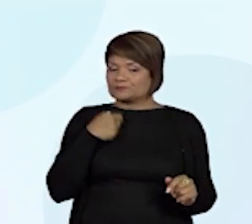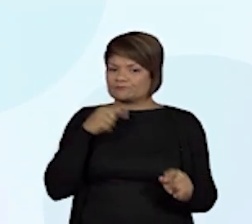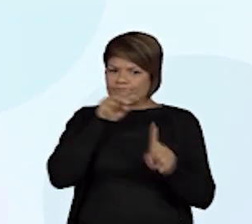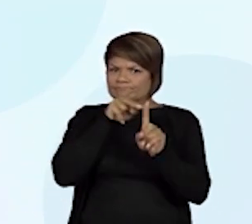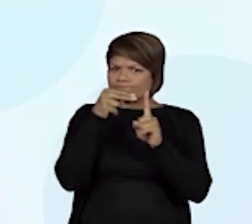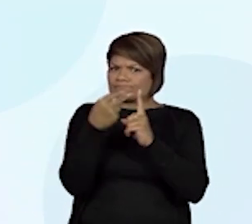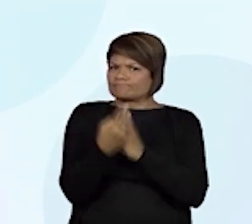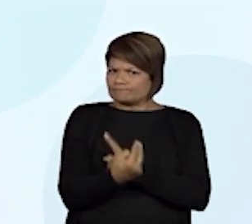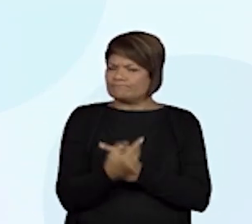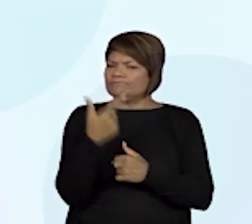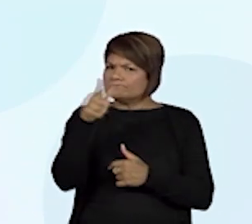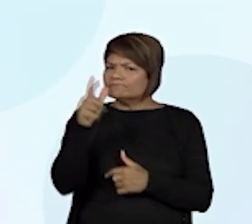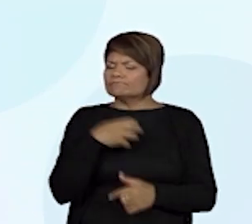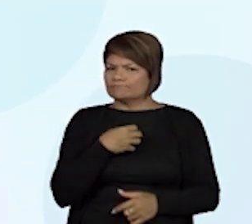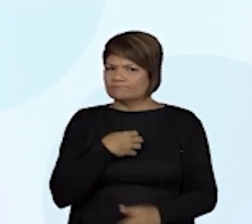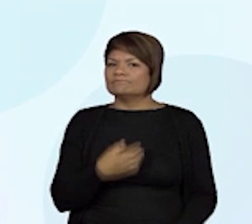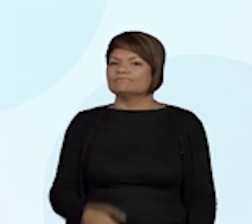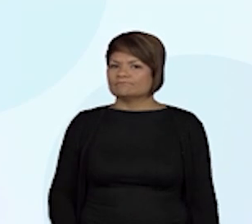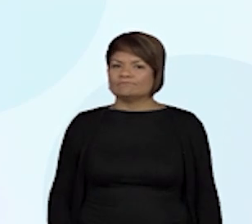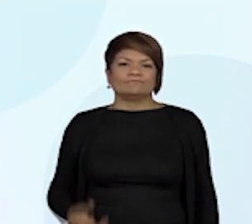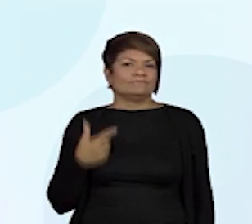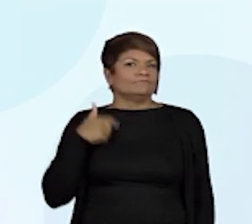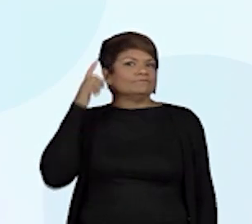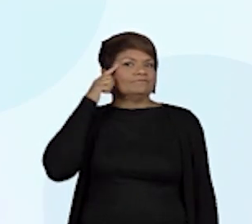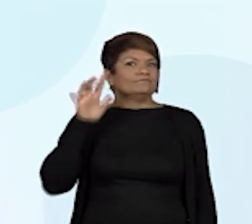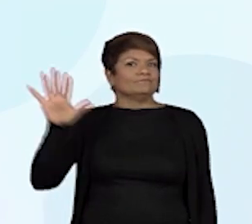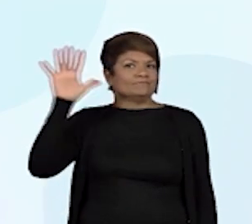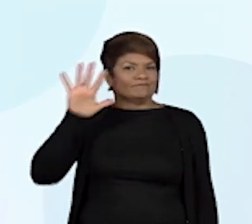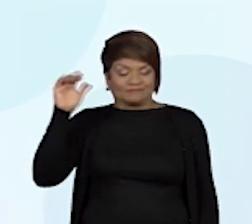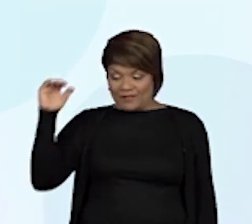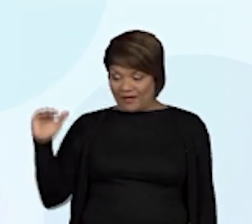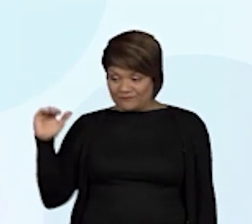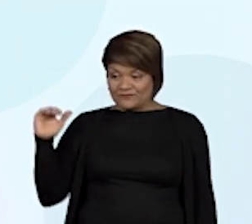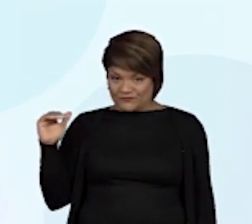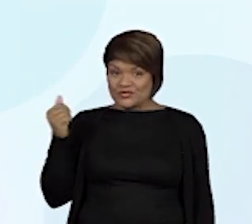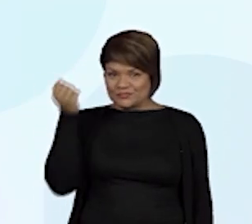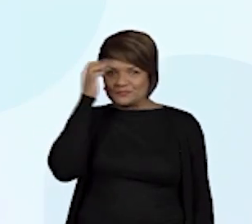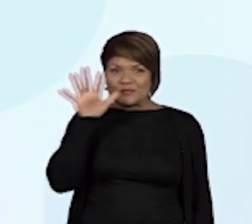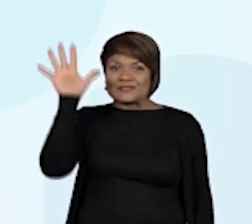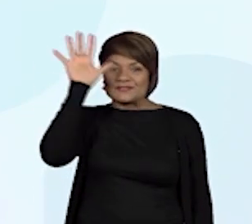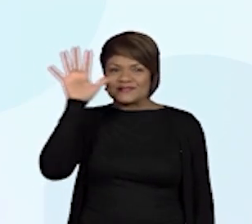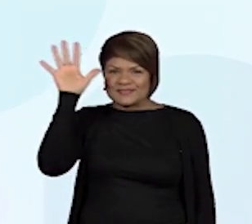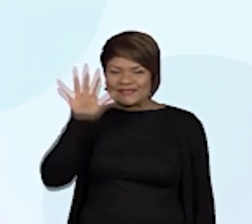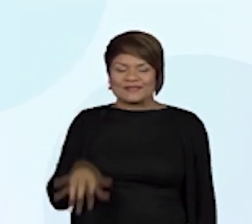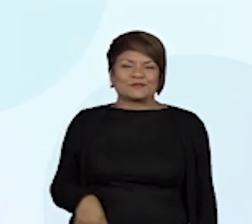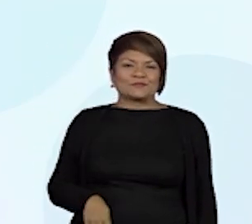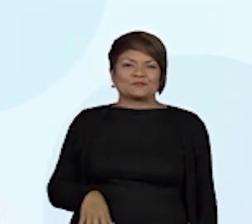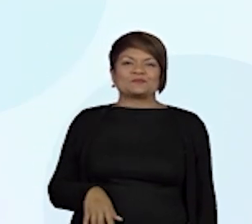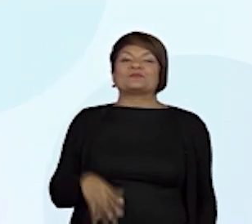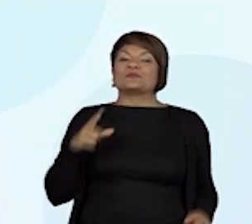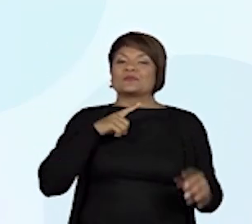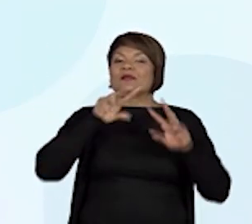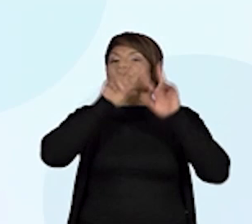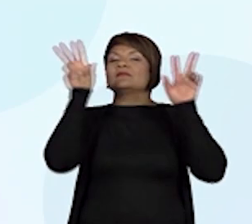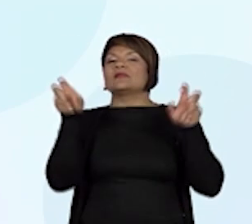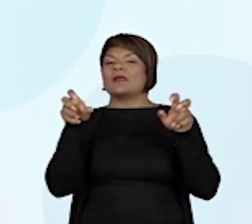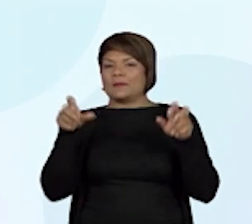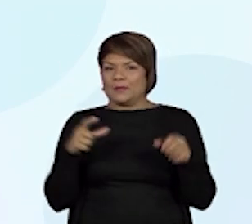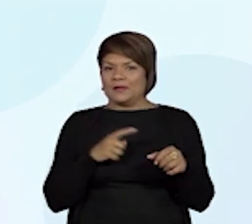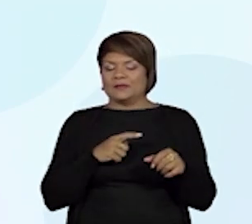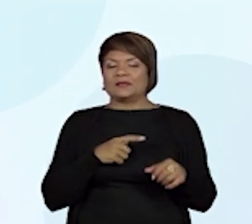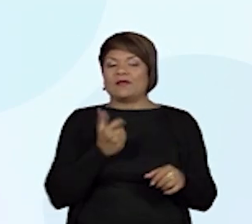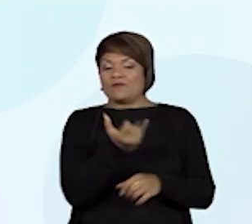narrativas de uma outra forma. Eu já fiquei imaginando, no momento da sala de aula, nós levantamos um tema aí, vivenciado por